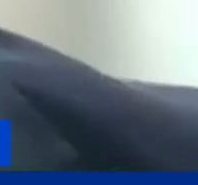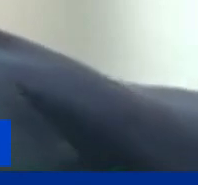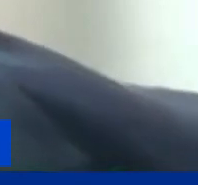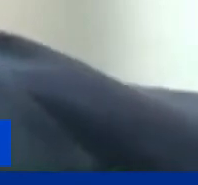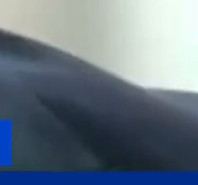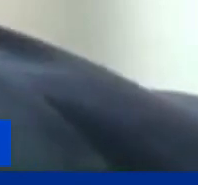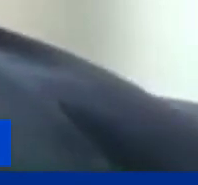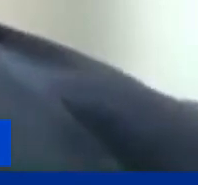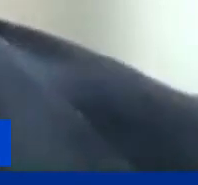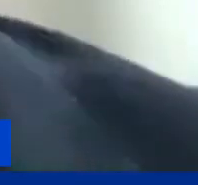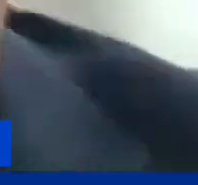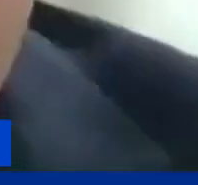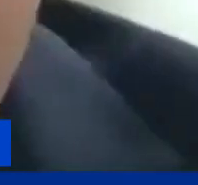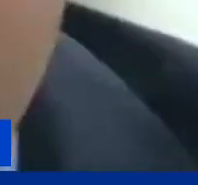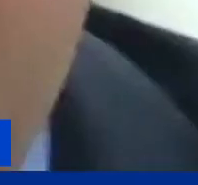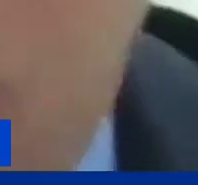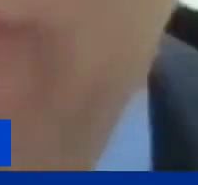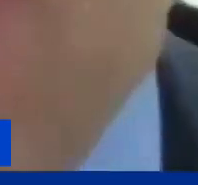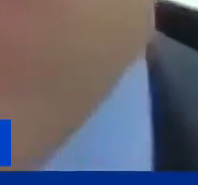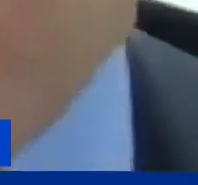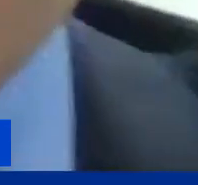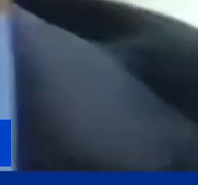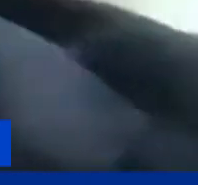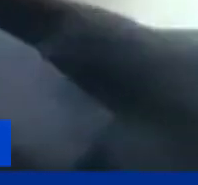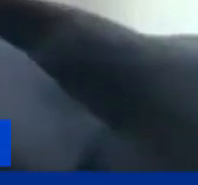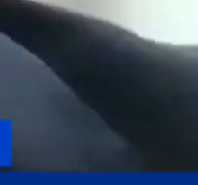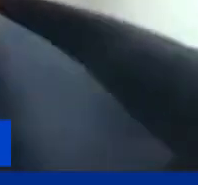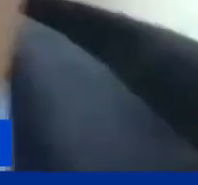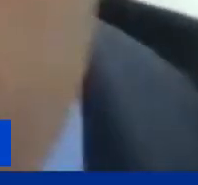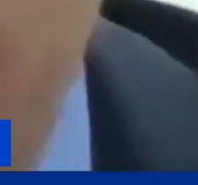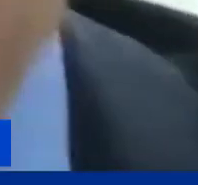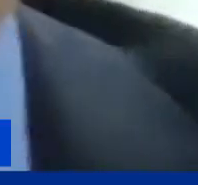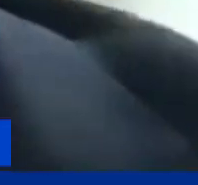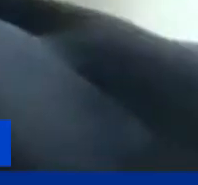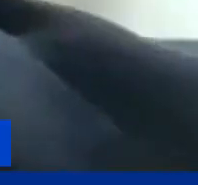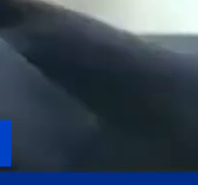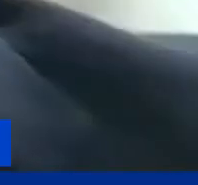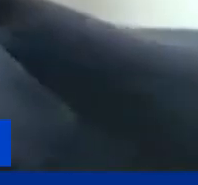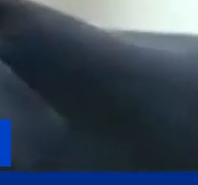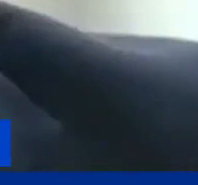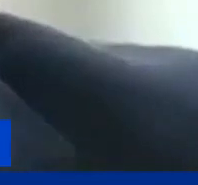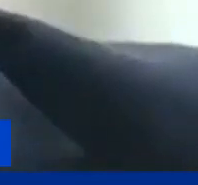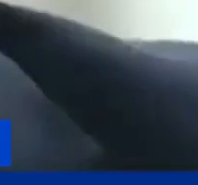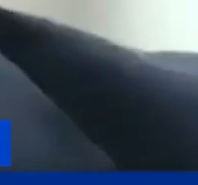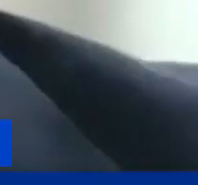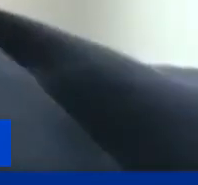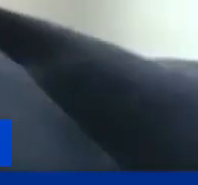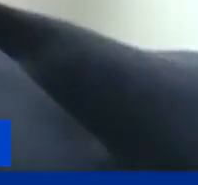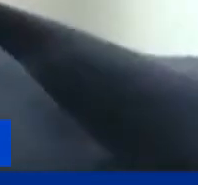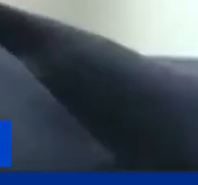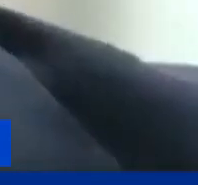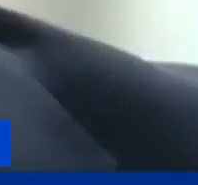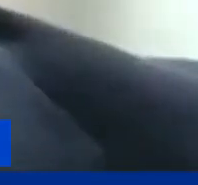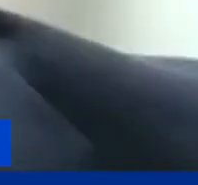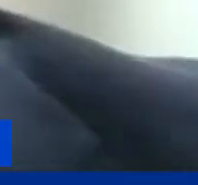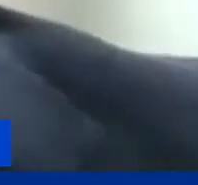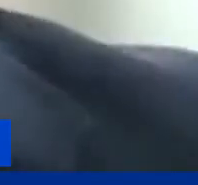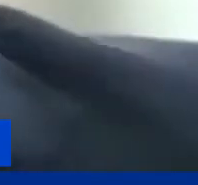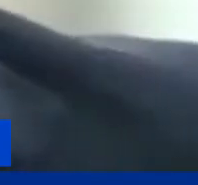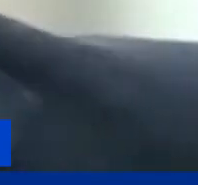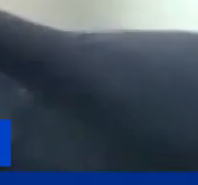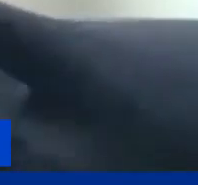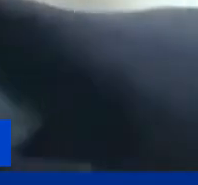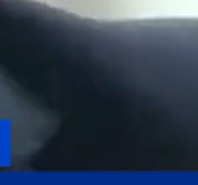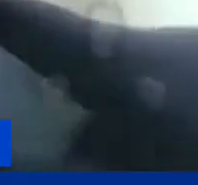sexta-feira, João Lages, dia presidente do 22 de TRE fevereiro de Amapá. 2024, Na barra havendo inferior da quórum, tela, declaro aberta a sessão 13ª judiciária sessão do Tribunal judiciária